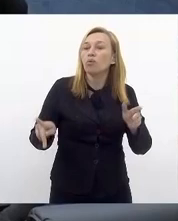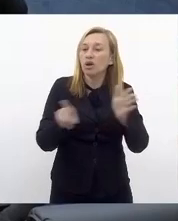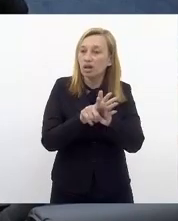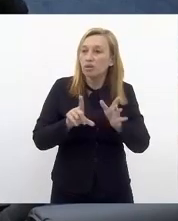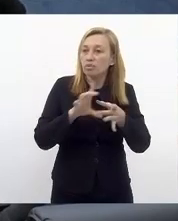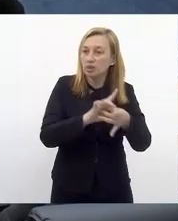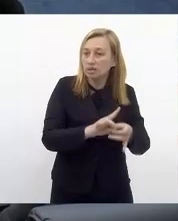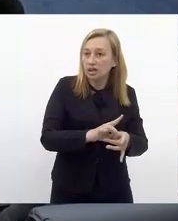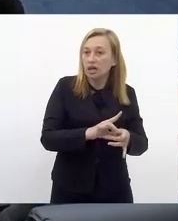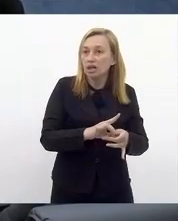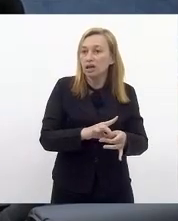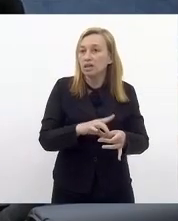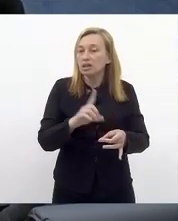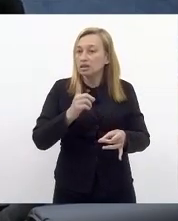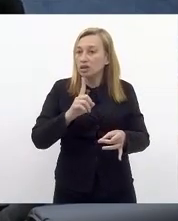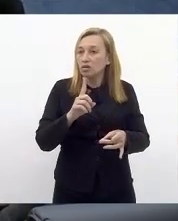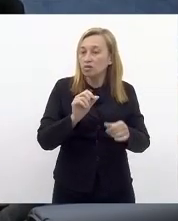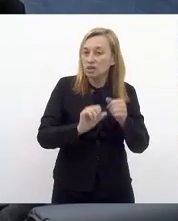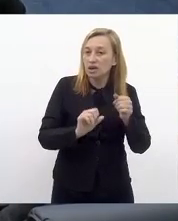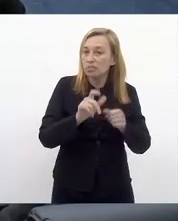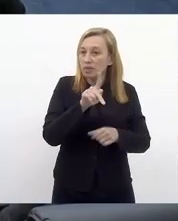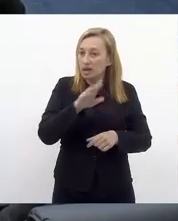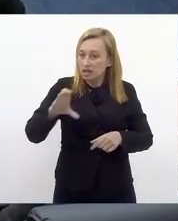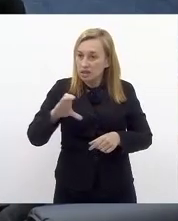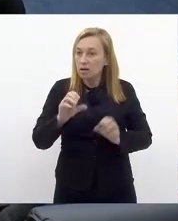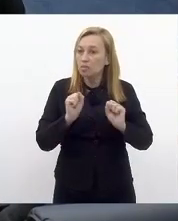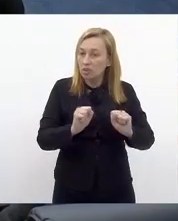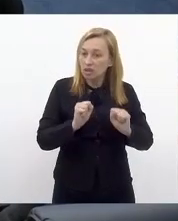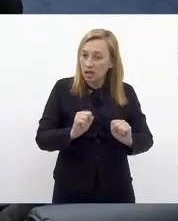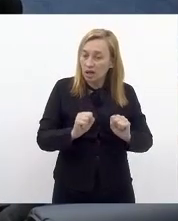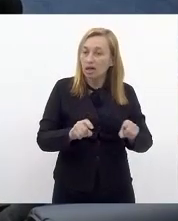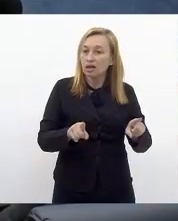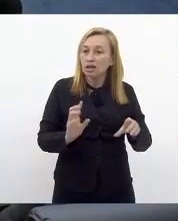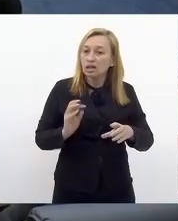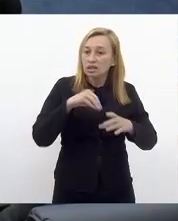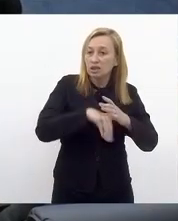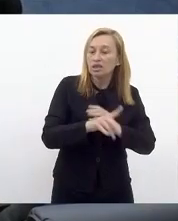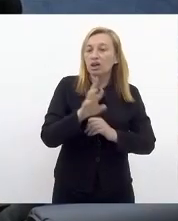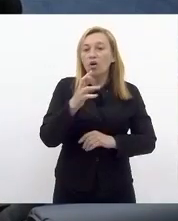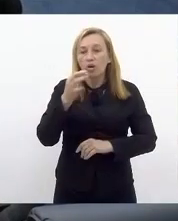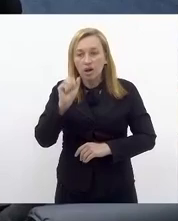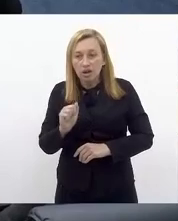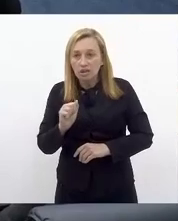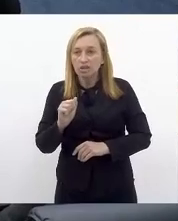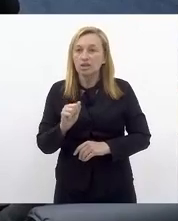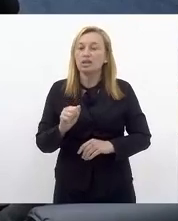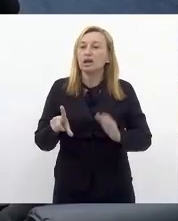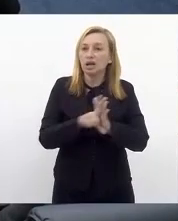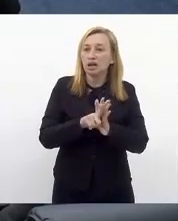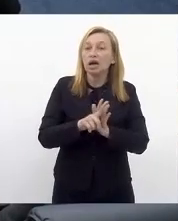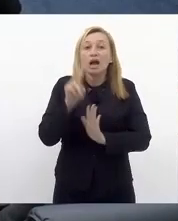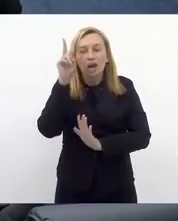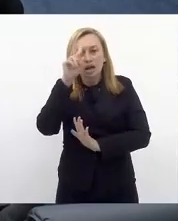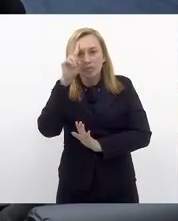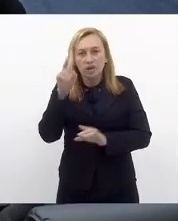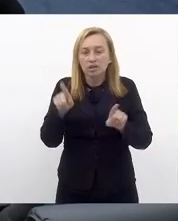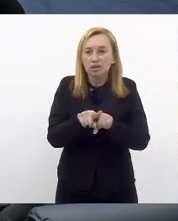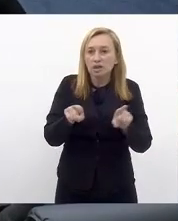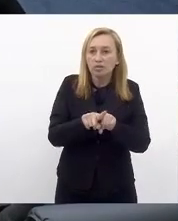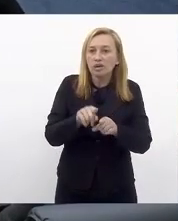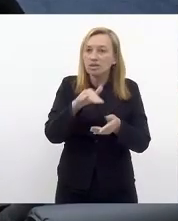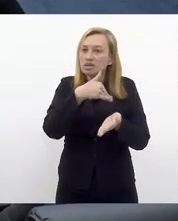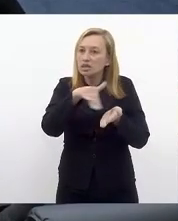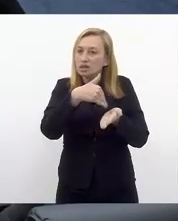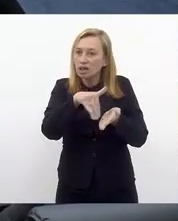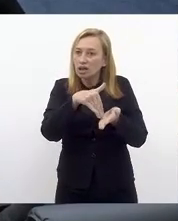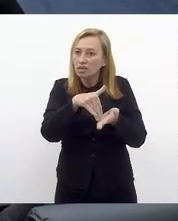né Isso não foi feita no peles e também poderá ser feita dentro da Lei Orgânica da Preserve lembrando também ao